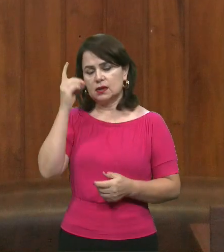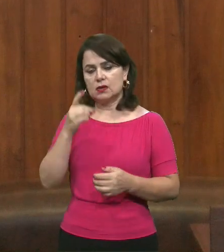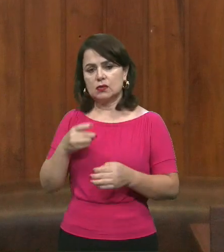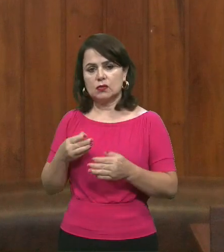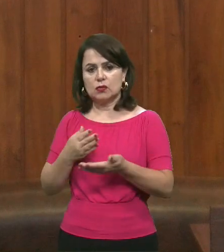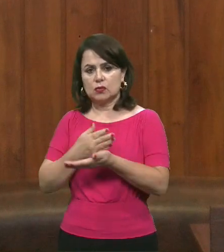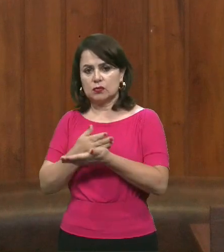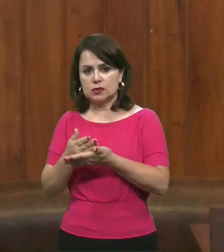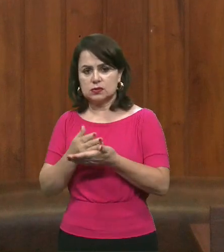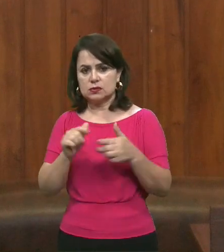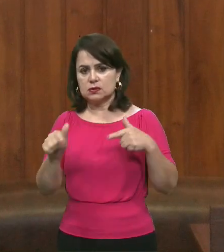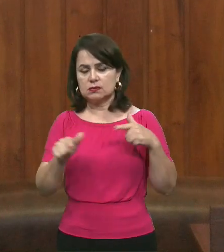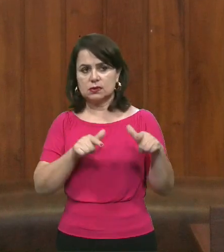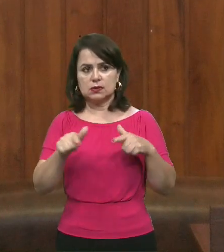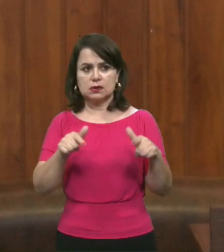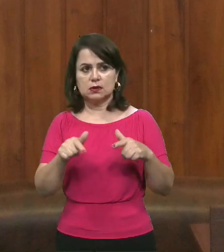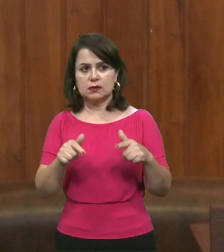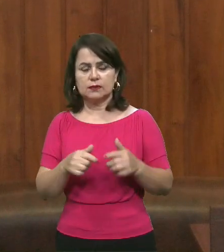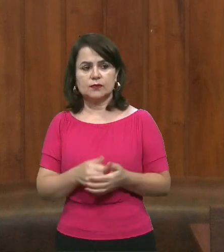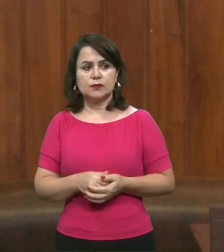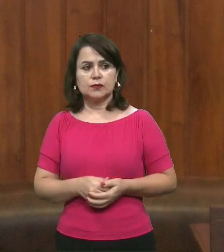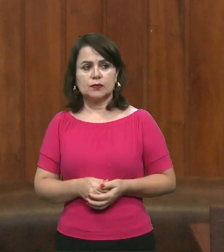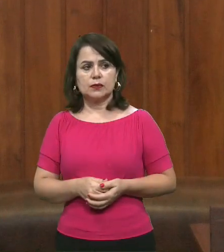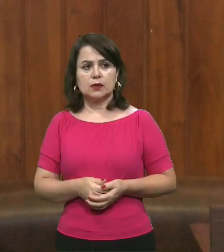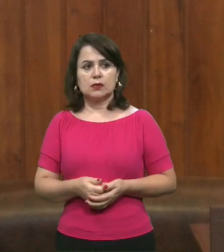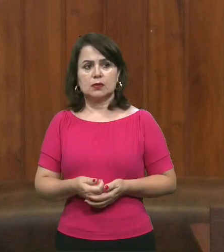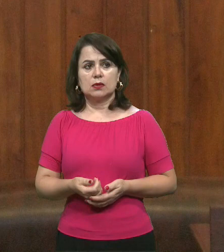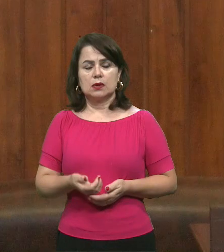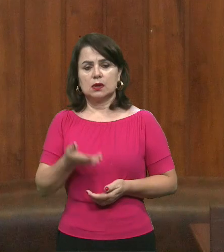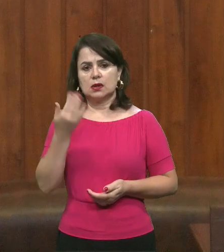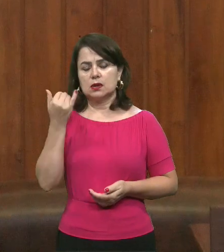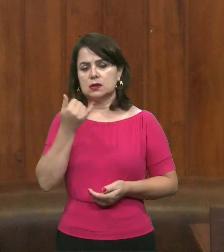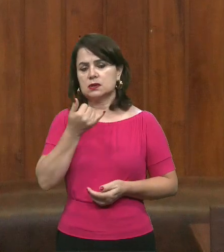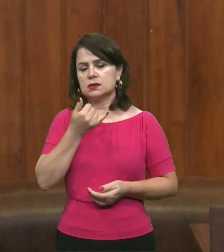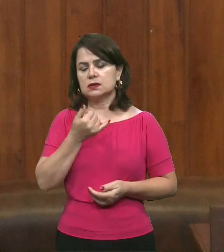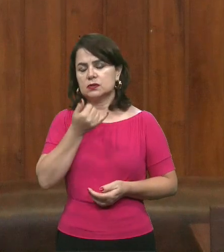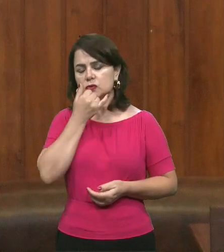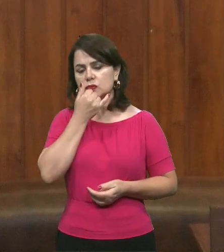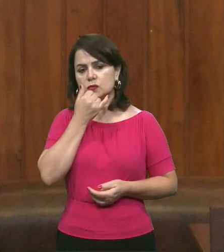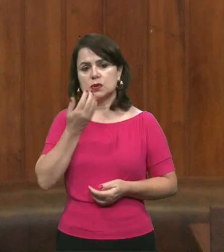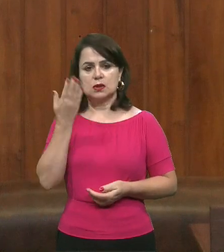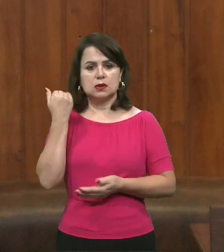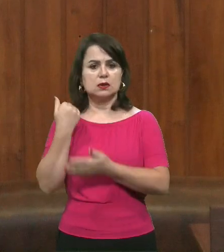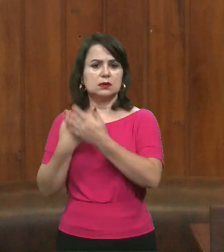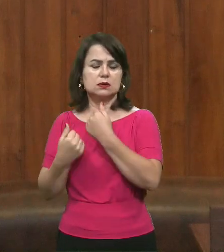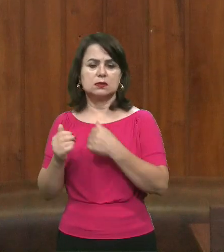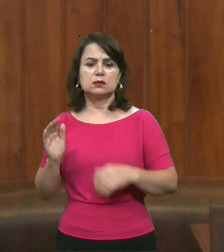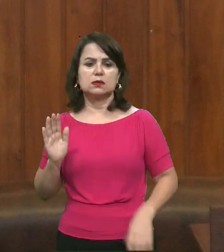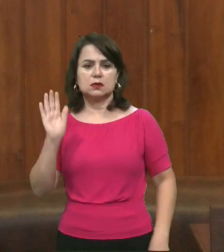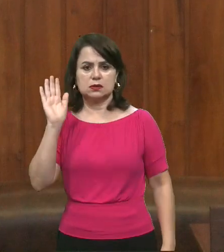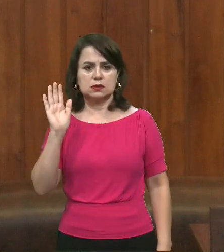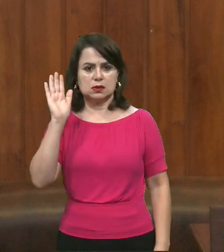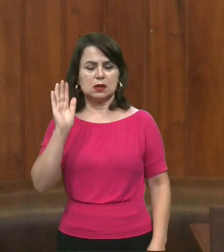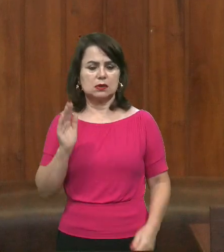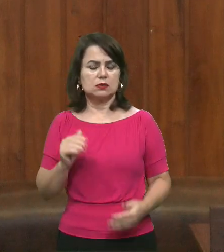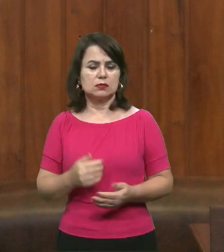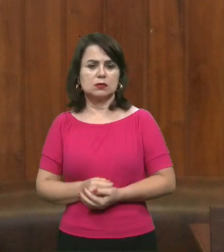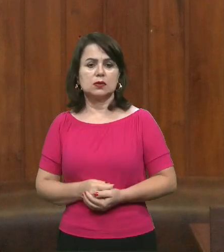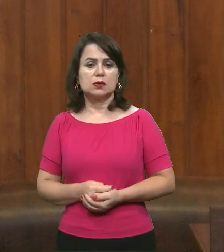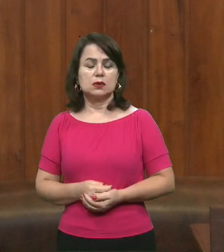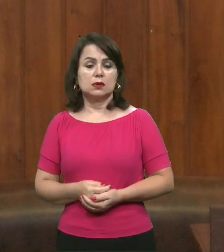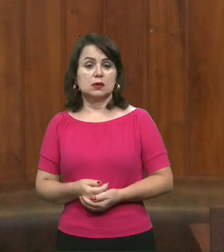né, e peço até desculpa, porque eu saí candidato também na época, né, não pedi cargo algum, só pedi